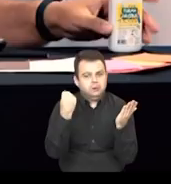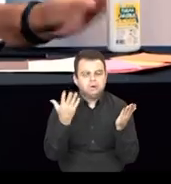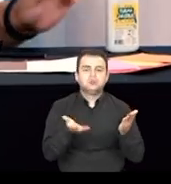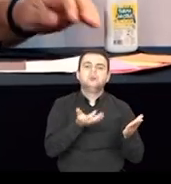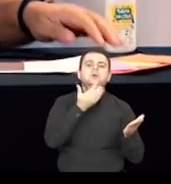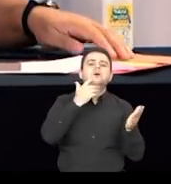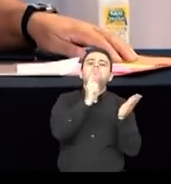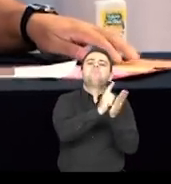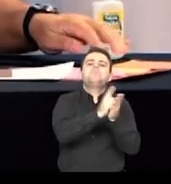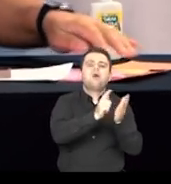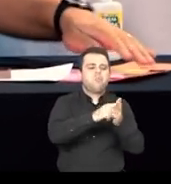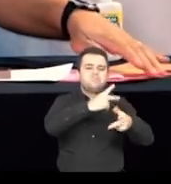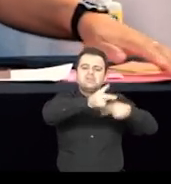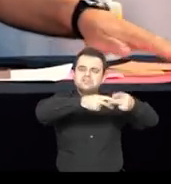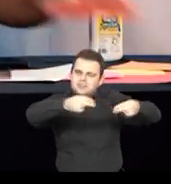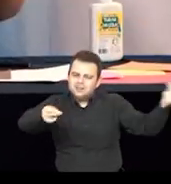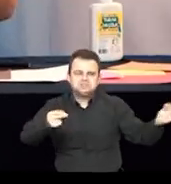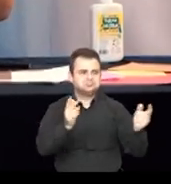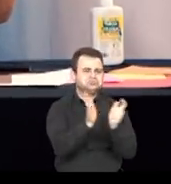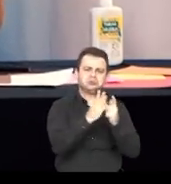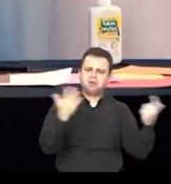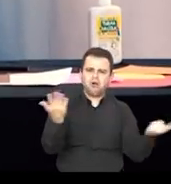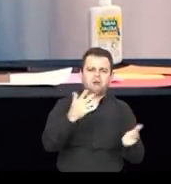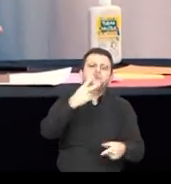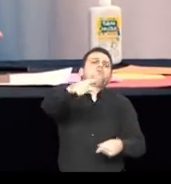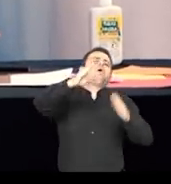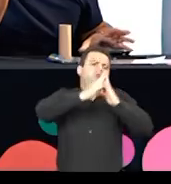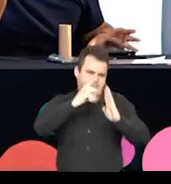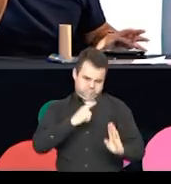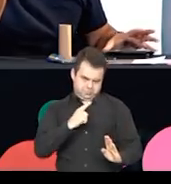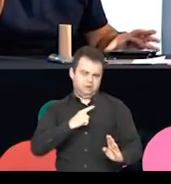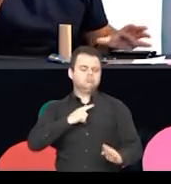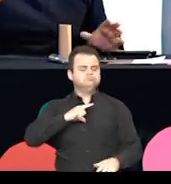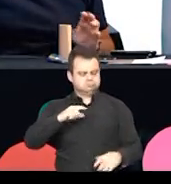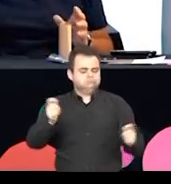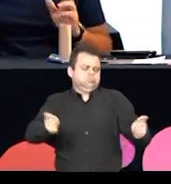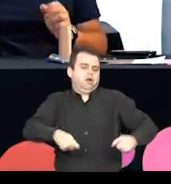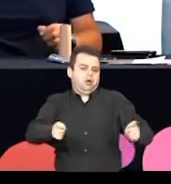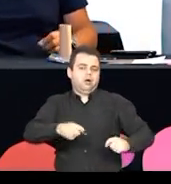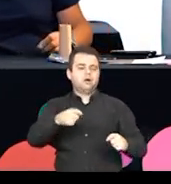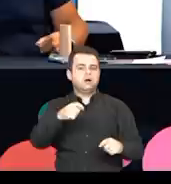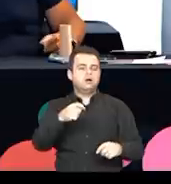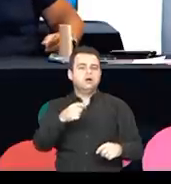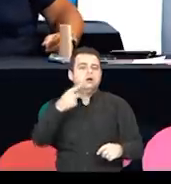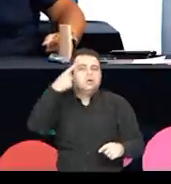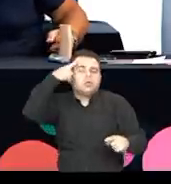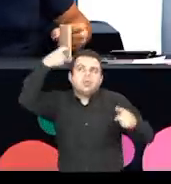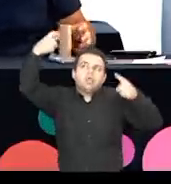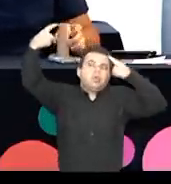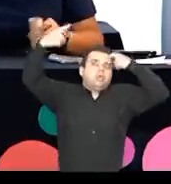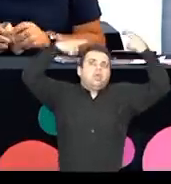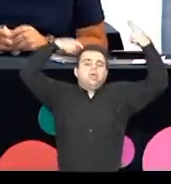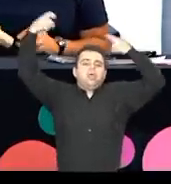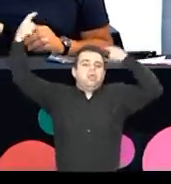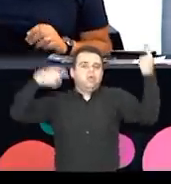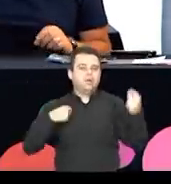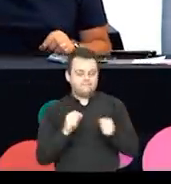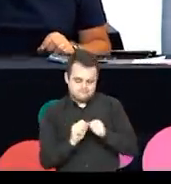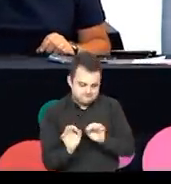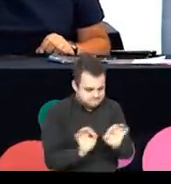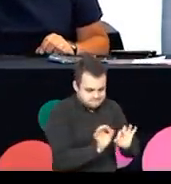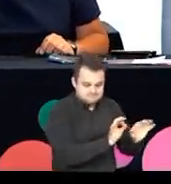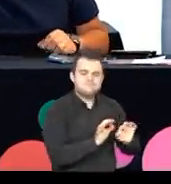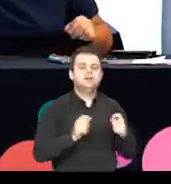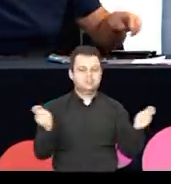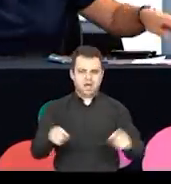de presente, jornais, coisas que você tem na sua casa. O importante é soltar a sua imaginação e a sua criatividade. Para começar,